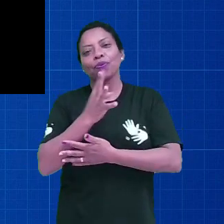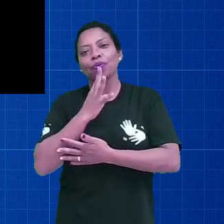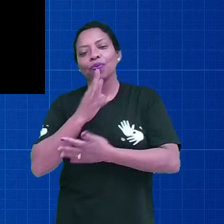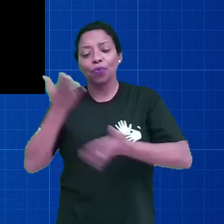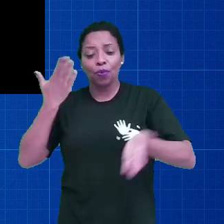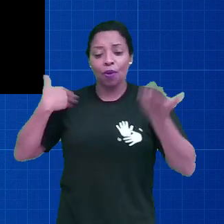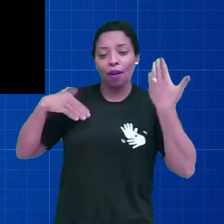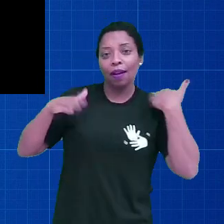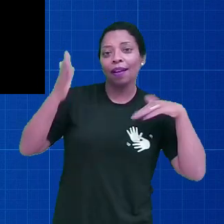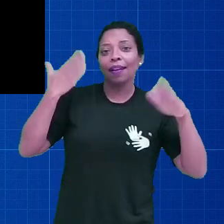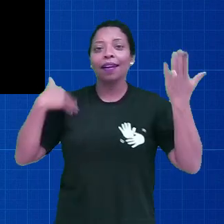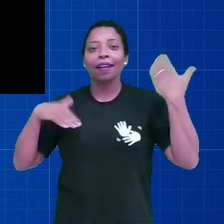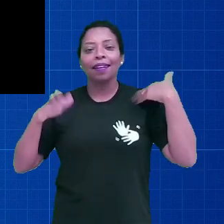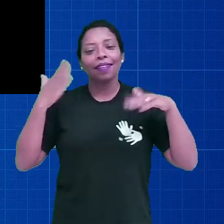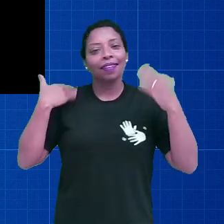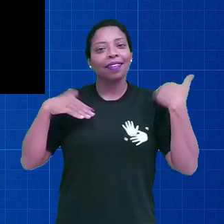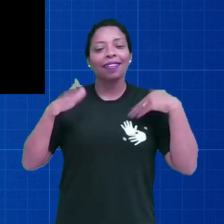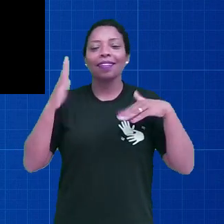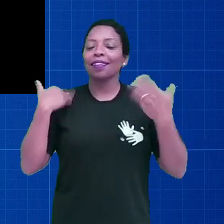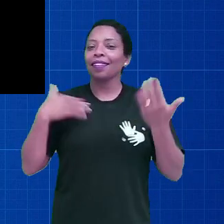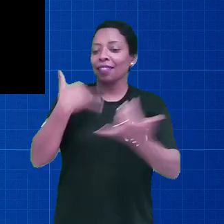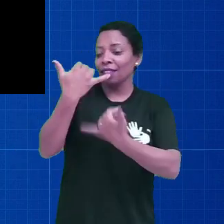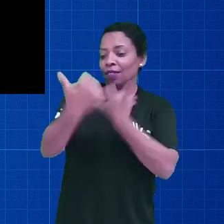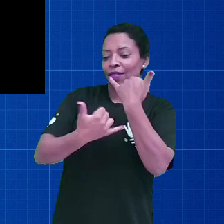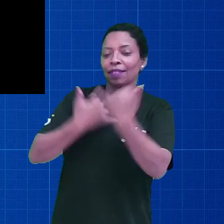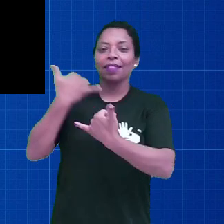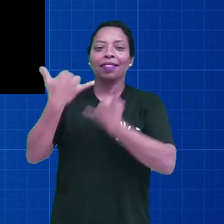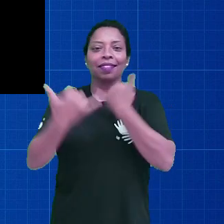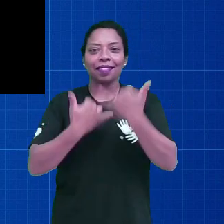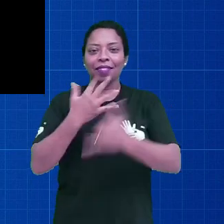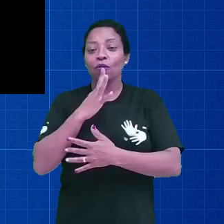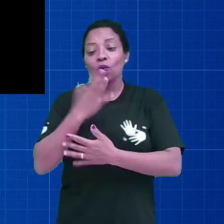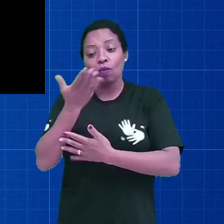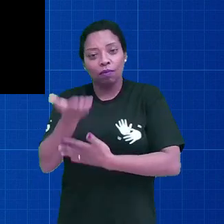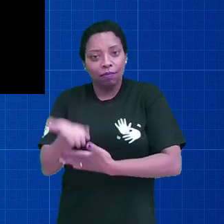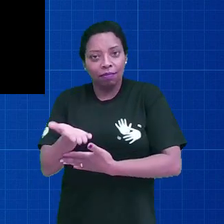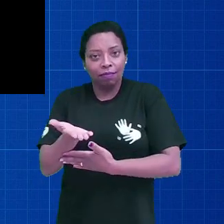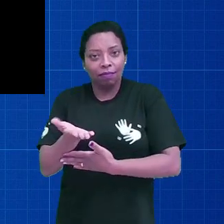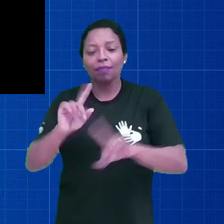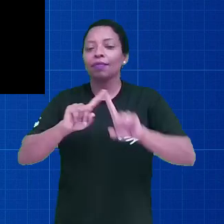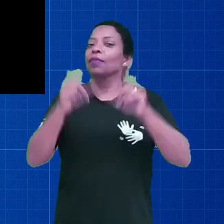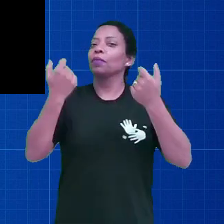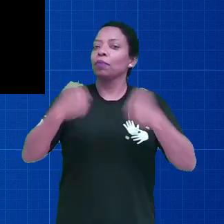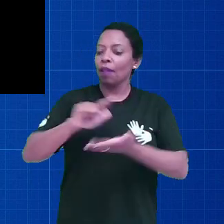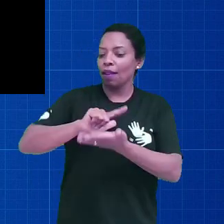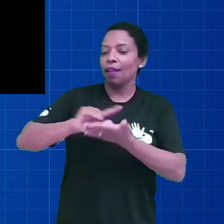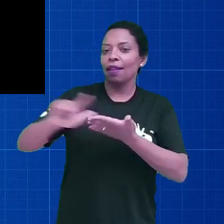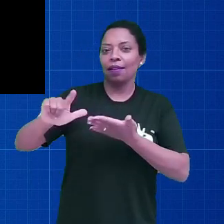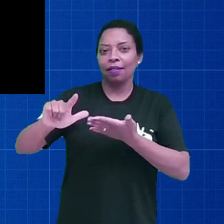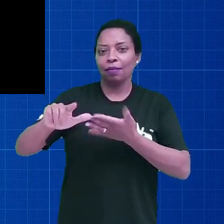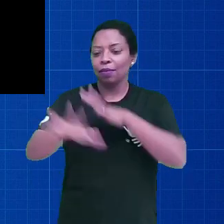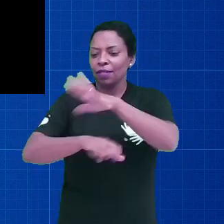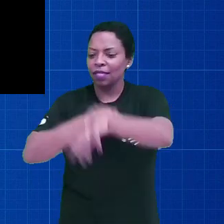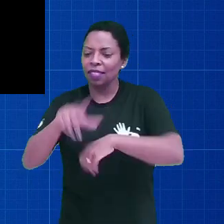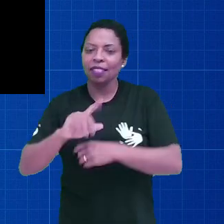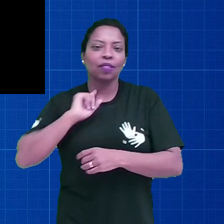locais de recreação para as pessoas, mas mantendo esses rios